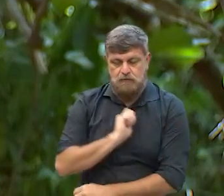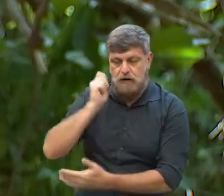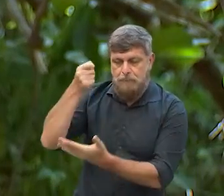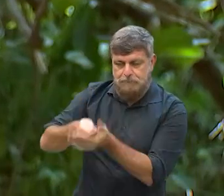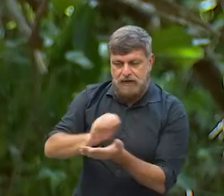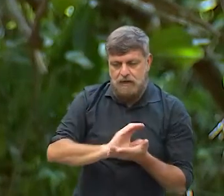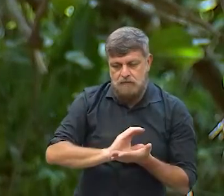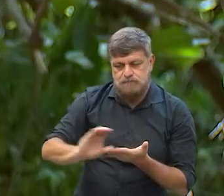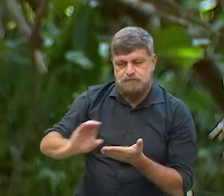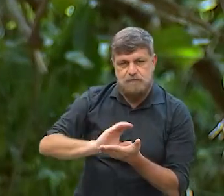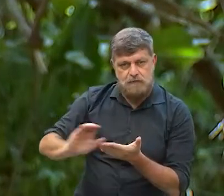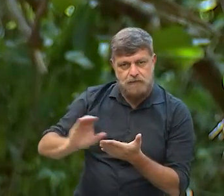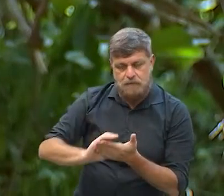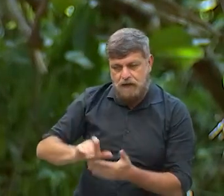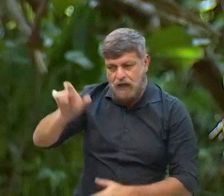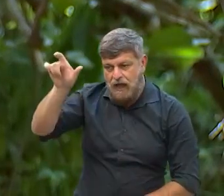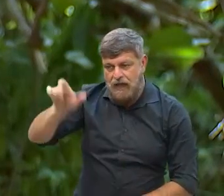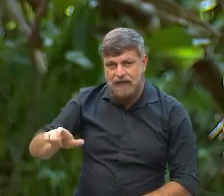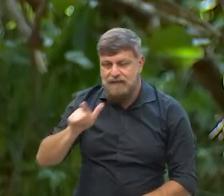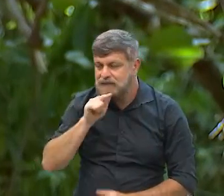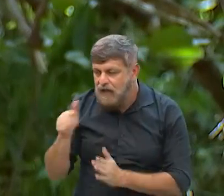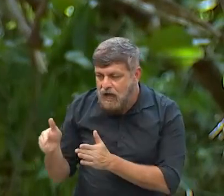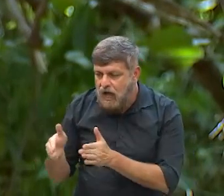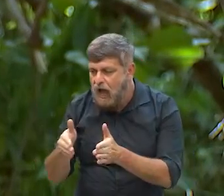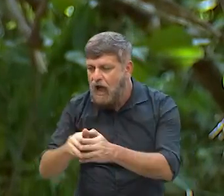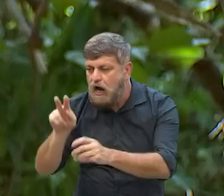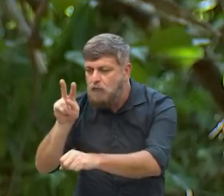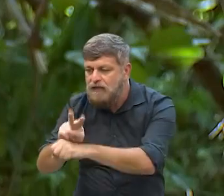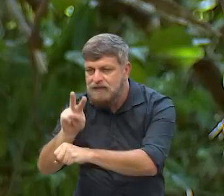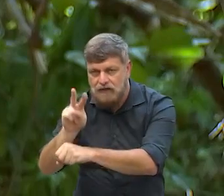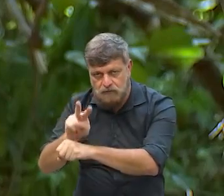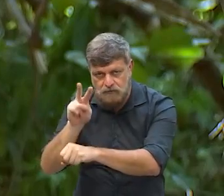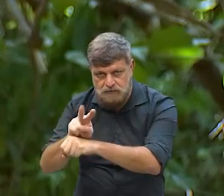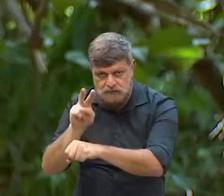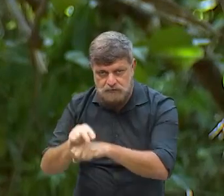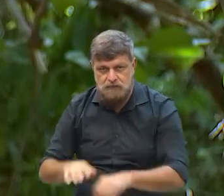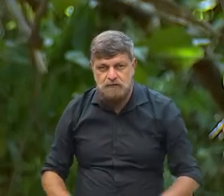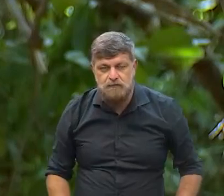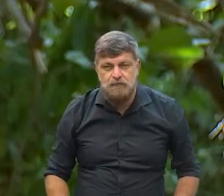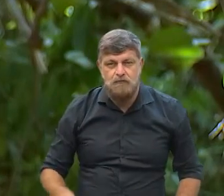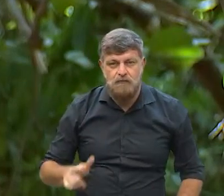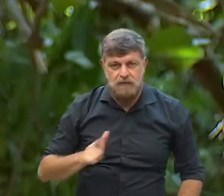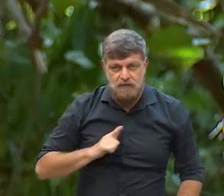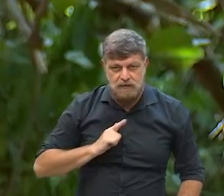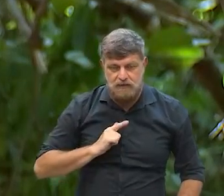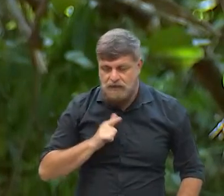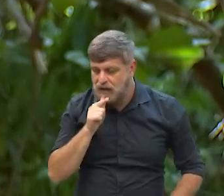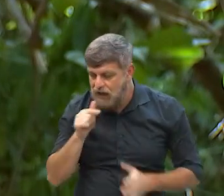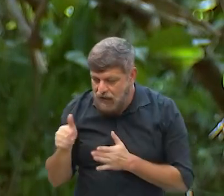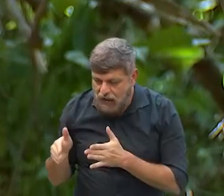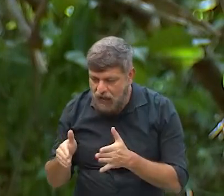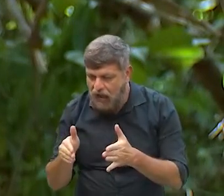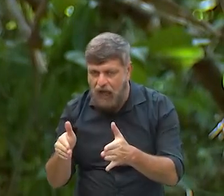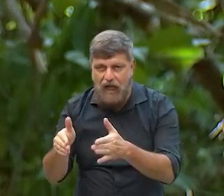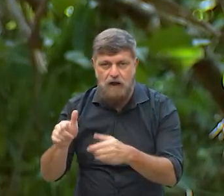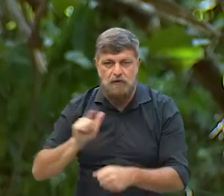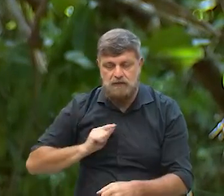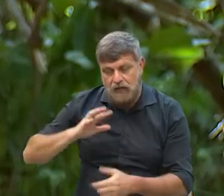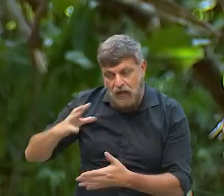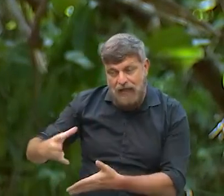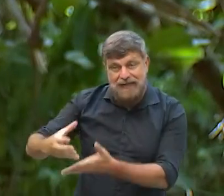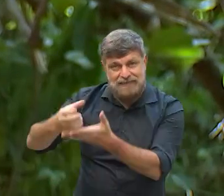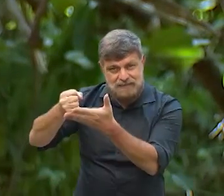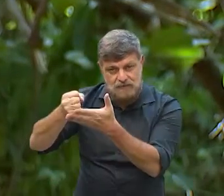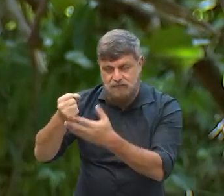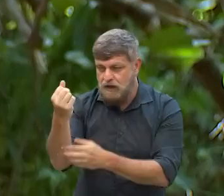recurso financeiro ali por ele estar preservando aquele bem natural. E qual é? É a proteção do recurso hídrico, é a recuperação de